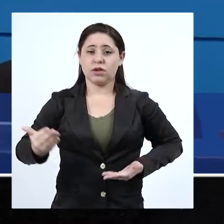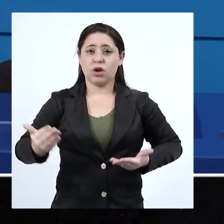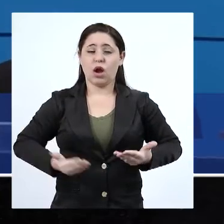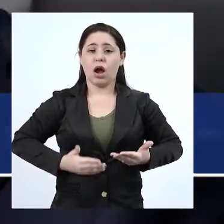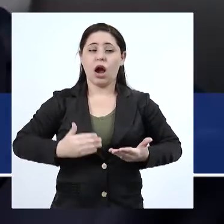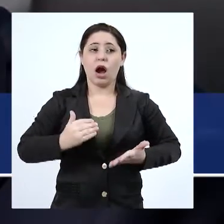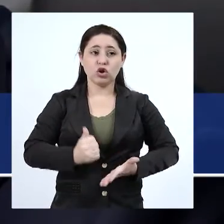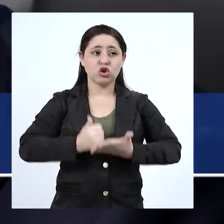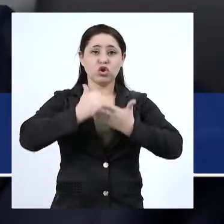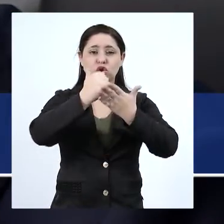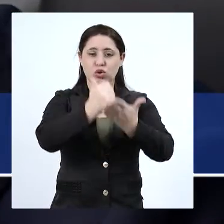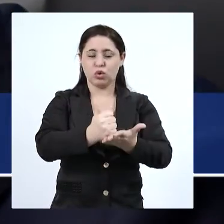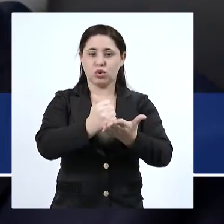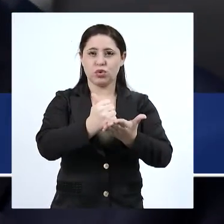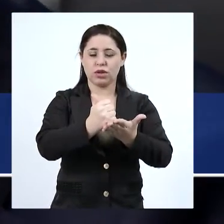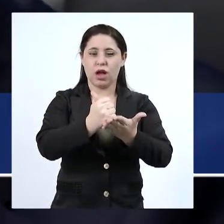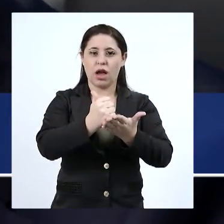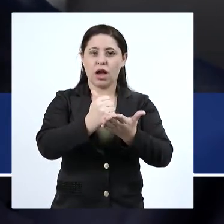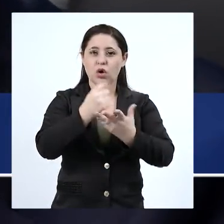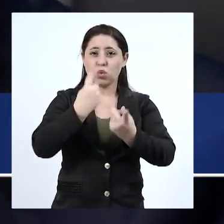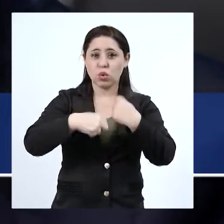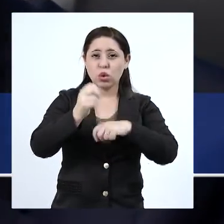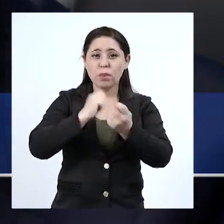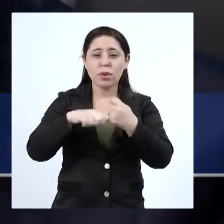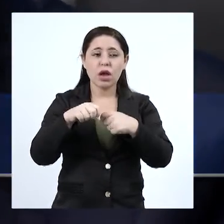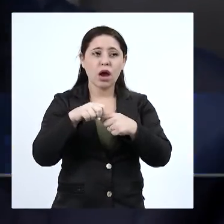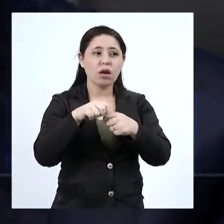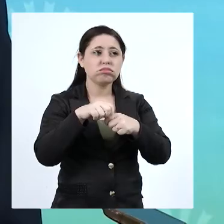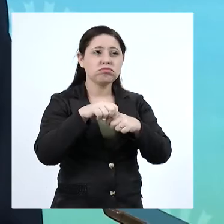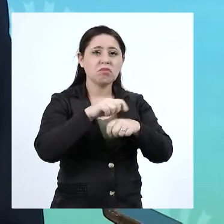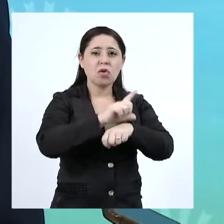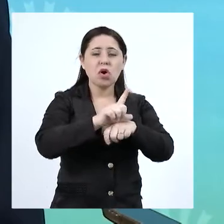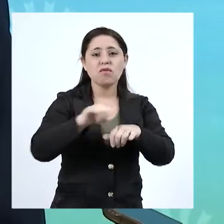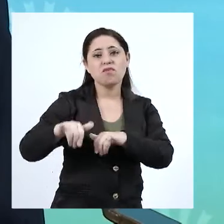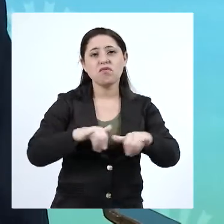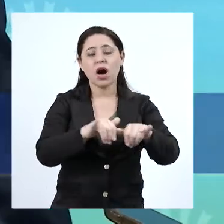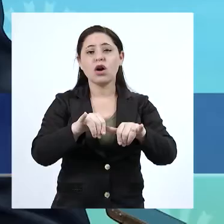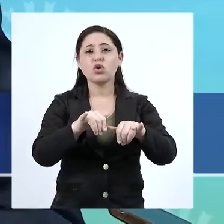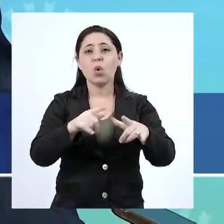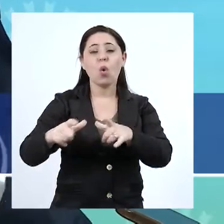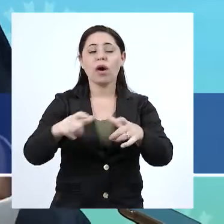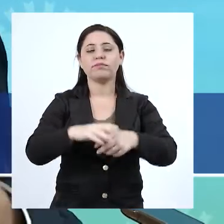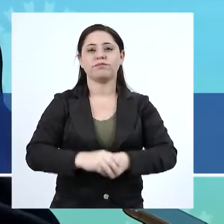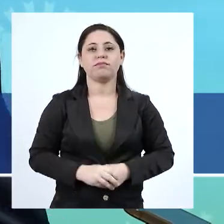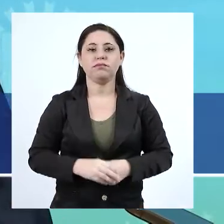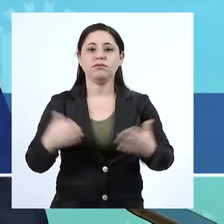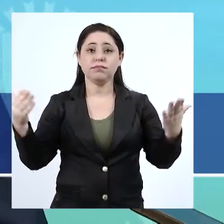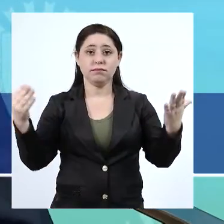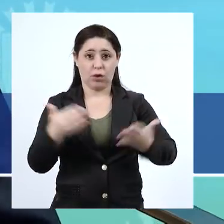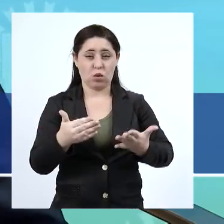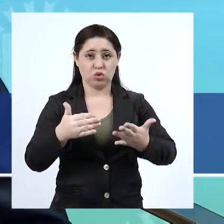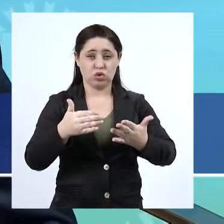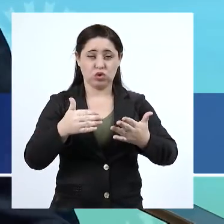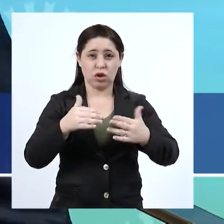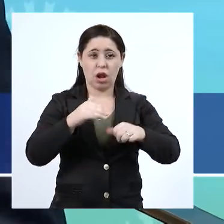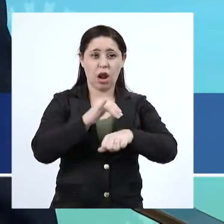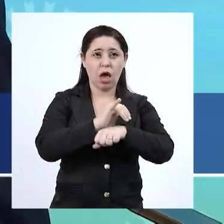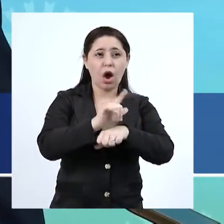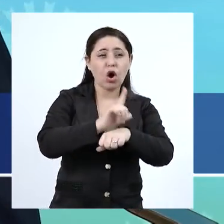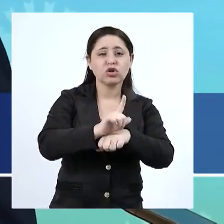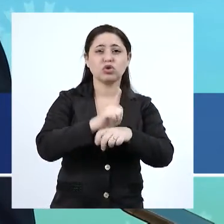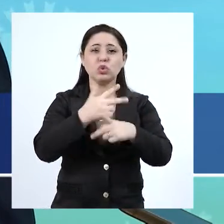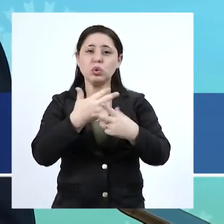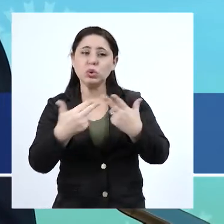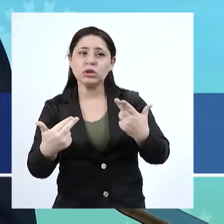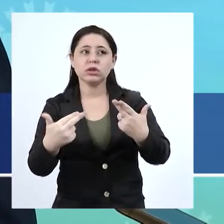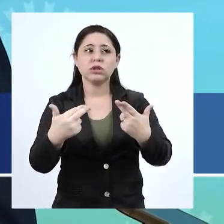dos servidores incrementa a economia no comércio local. Hoje, o movimento do comércio todo